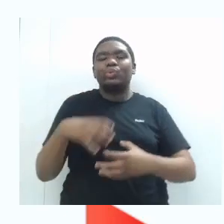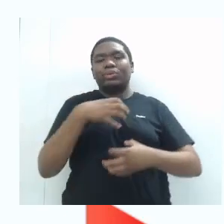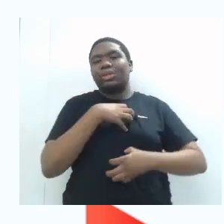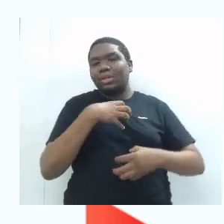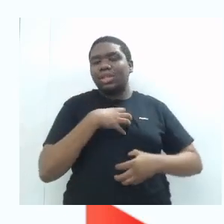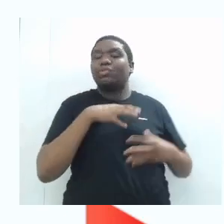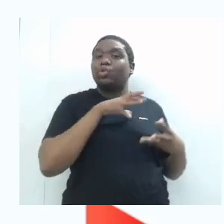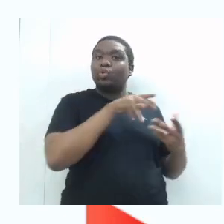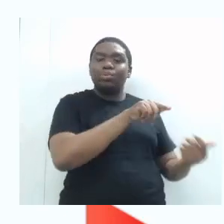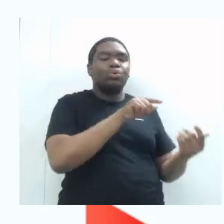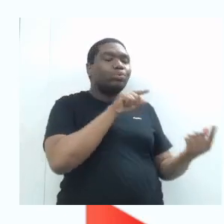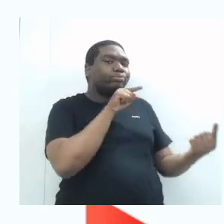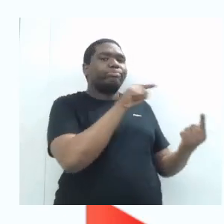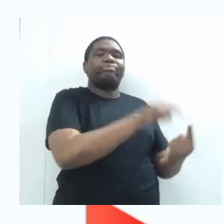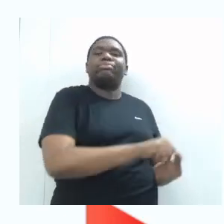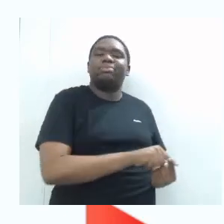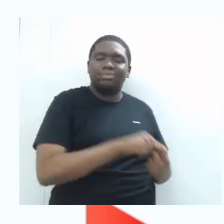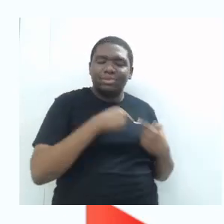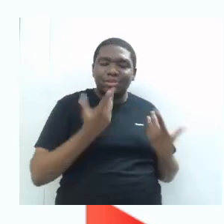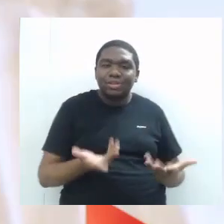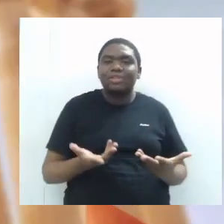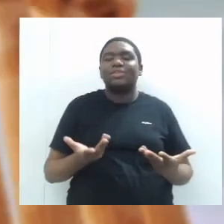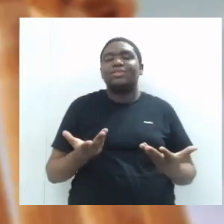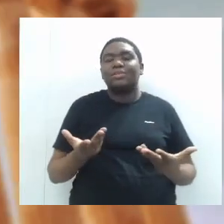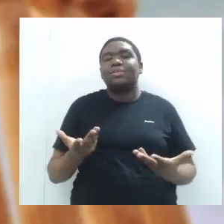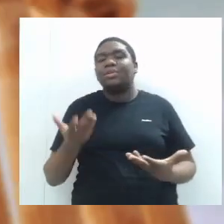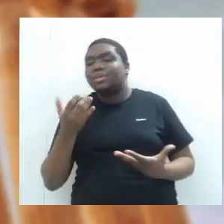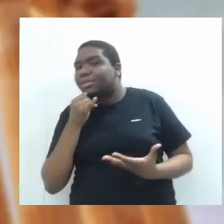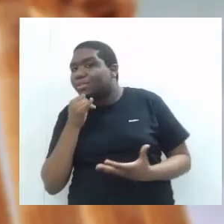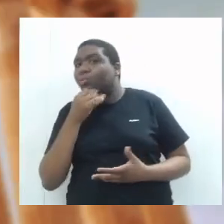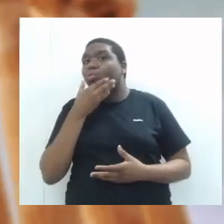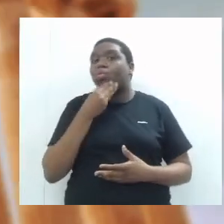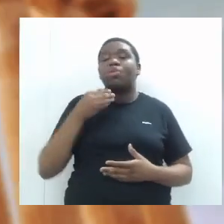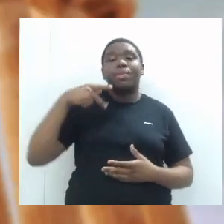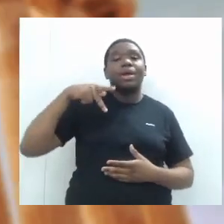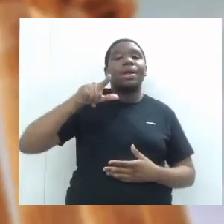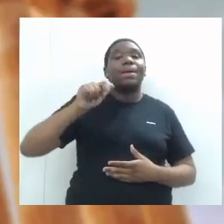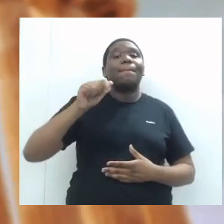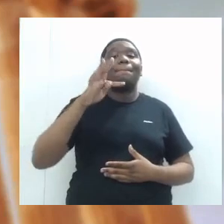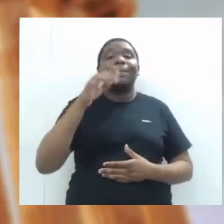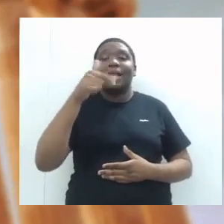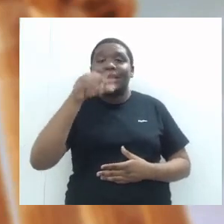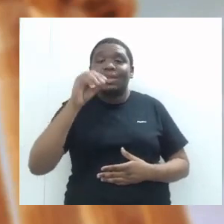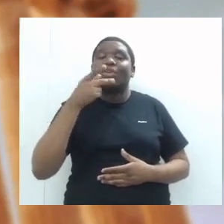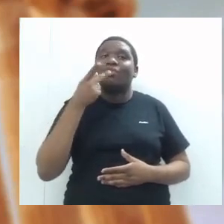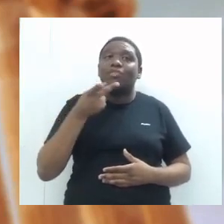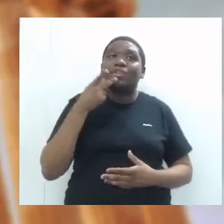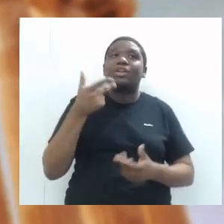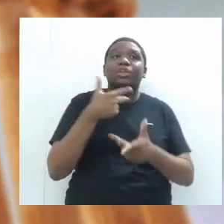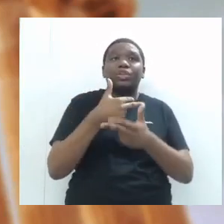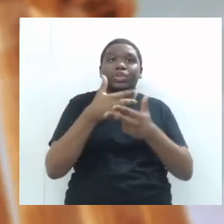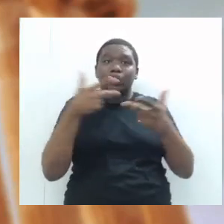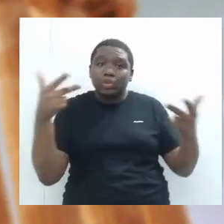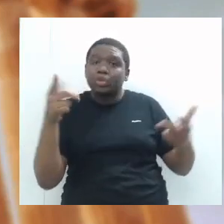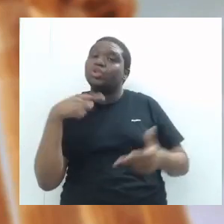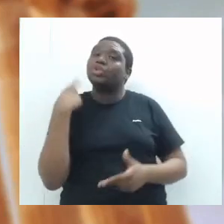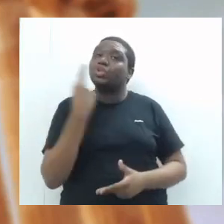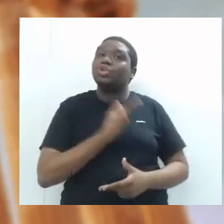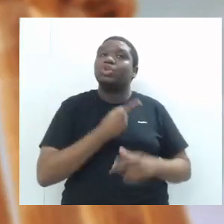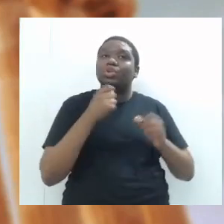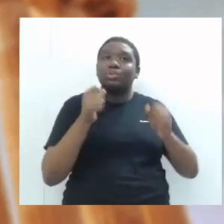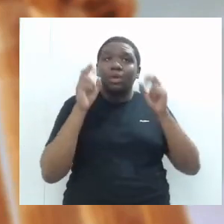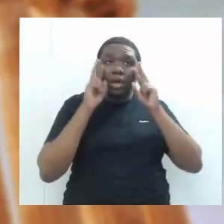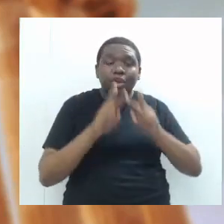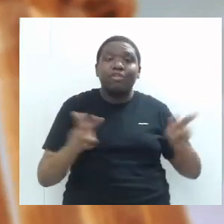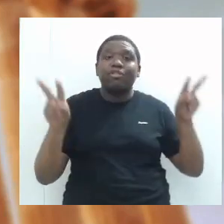mundo ideal. Para ele, Platão, tudo aquilo, certo? Tudo aquilo que nós podemos ver na